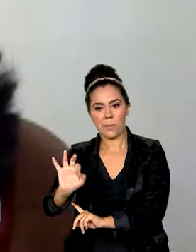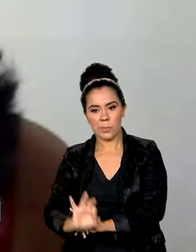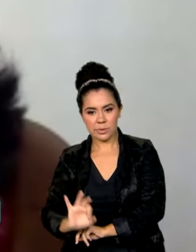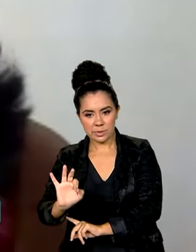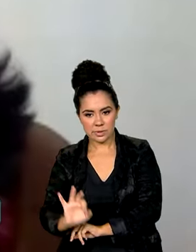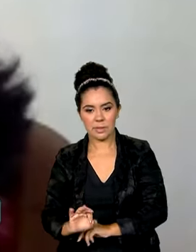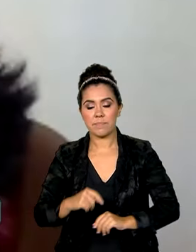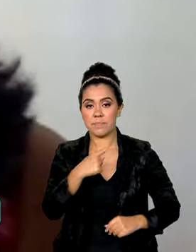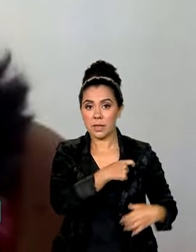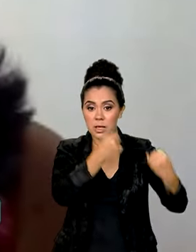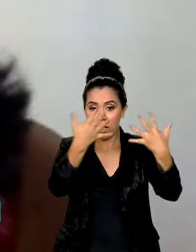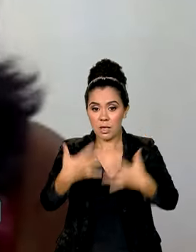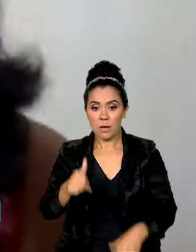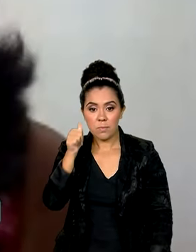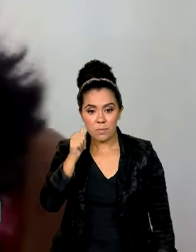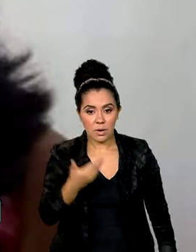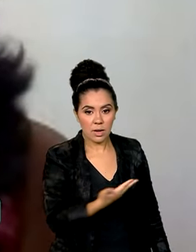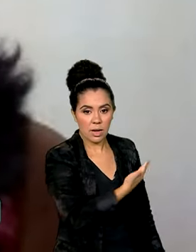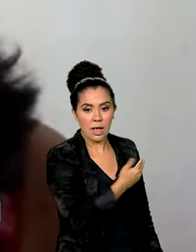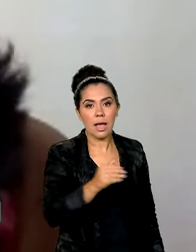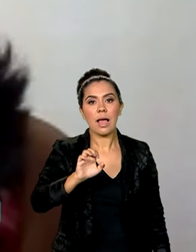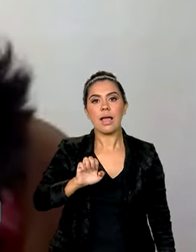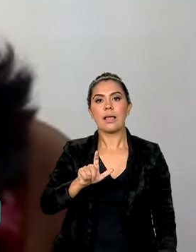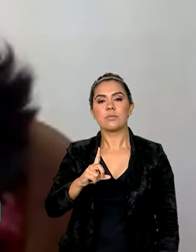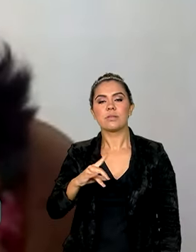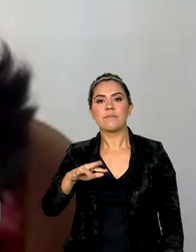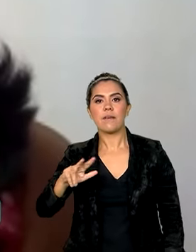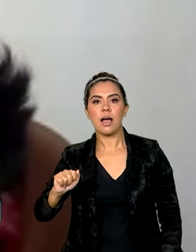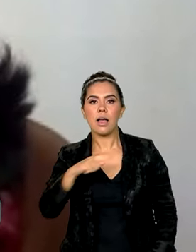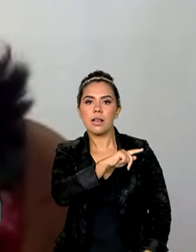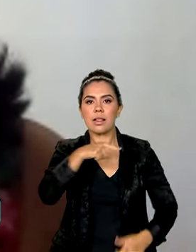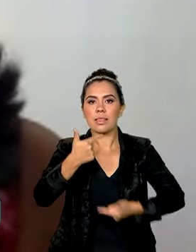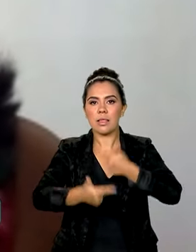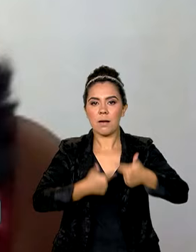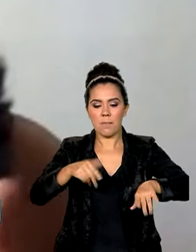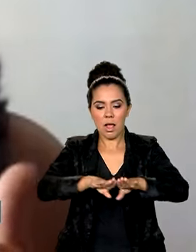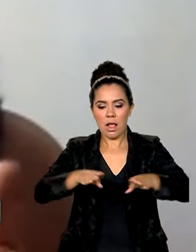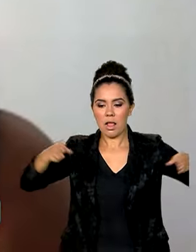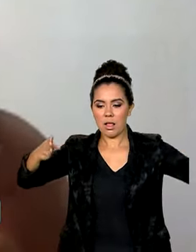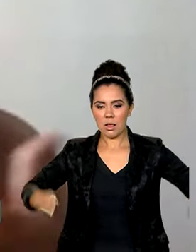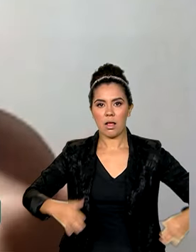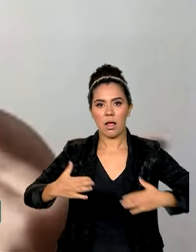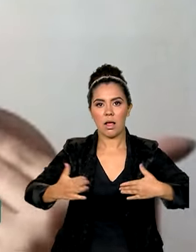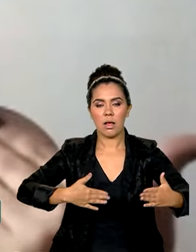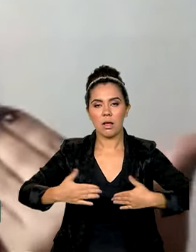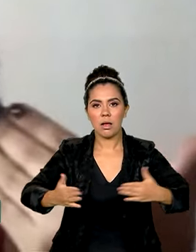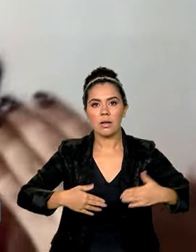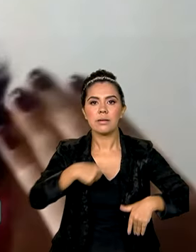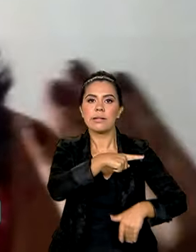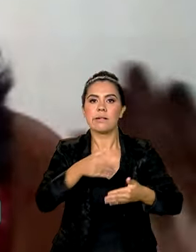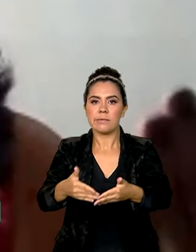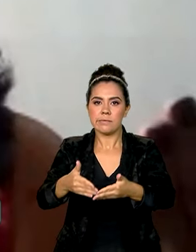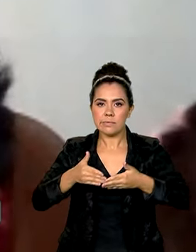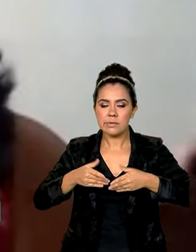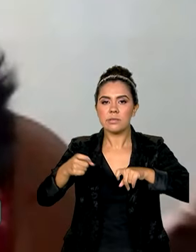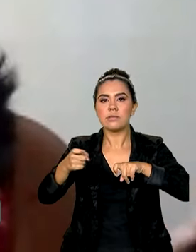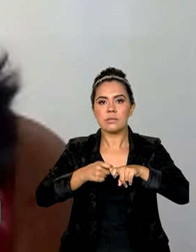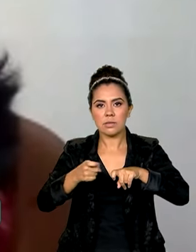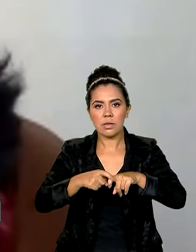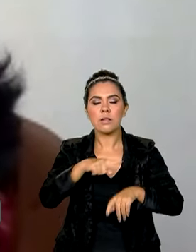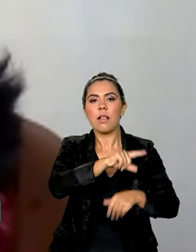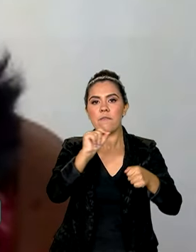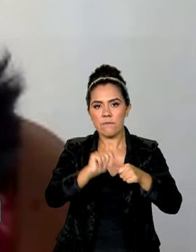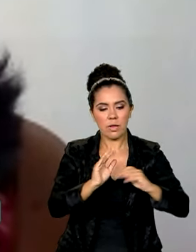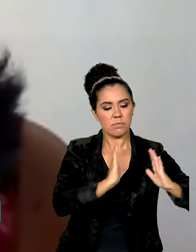49,9%. Ercivânia é balconista. Ela está de licença médica e fez todo o procedimento para o benefício